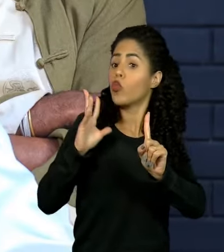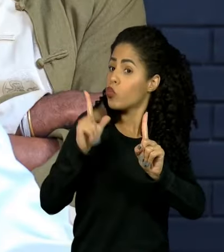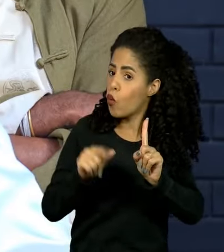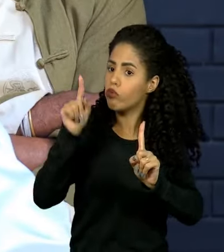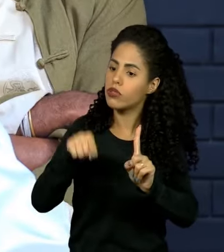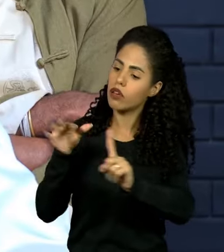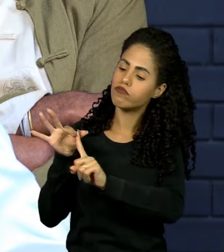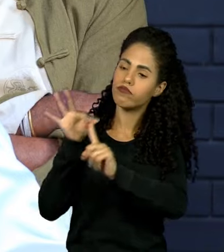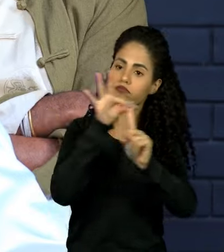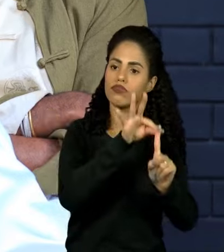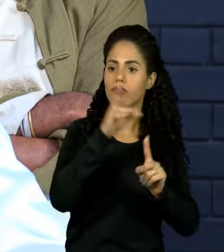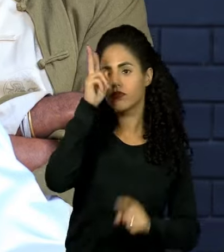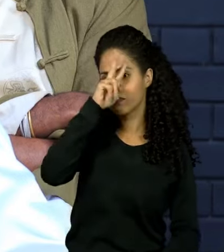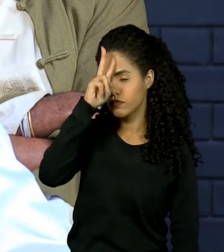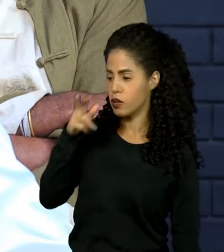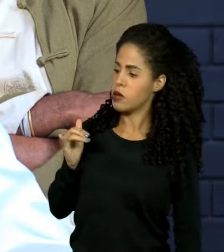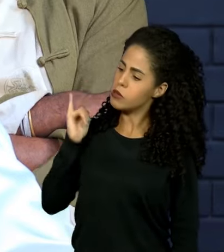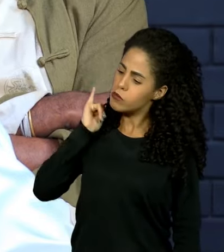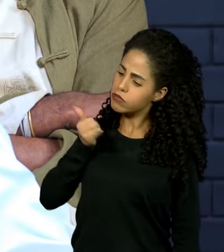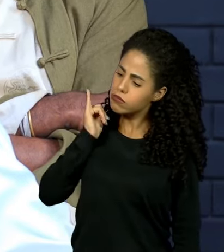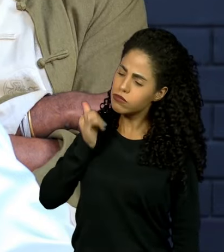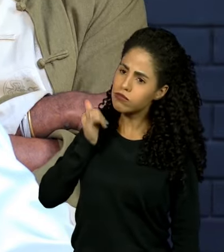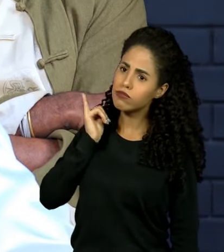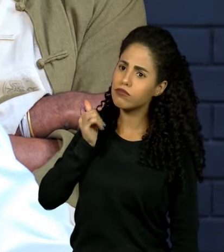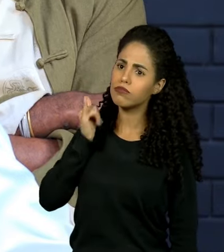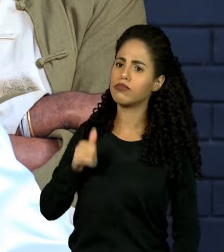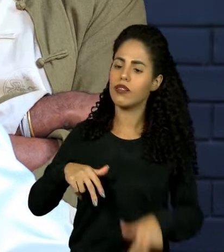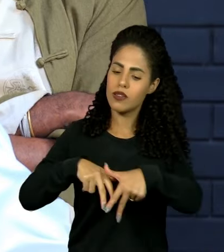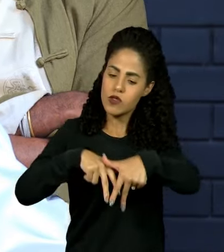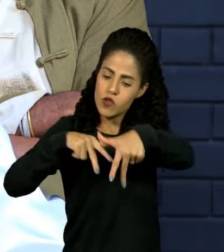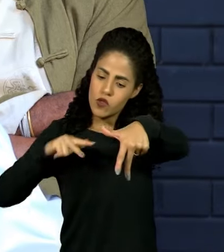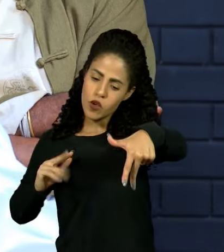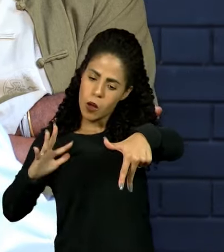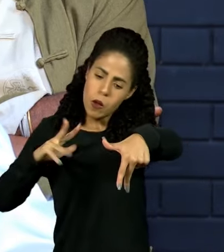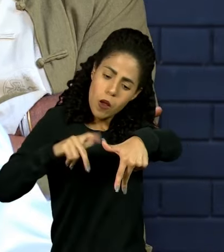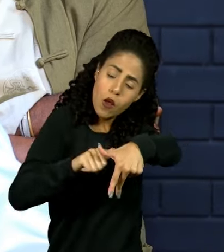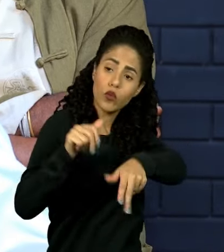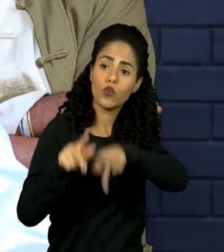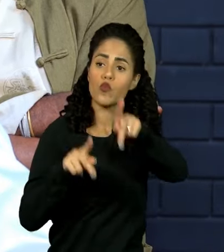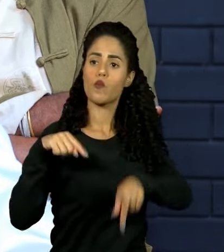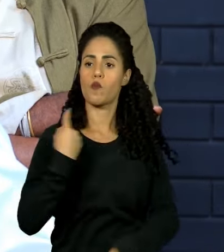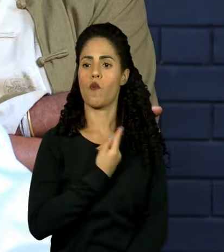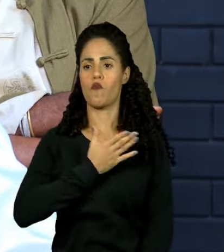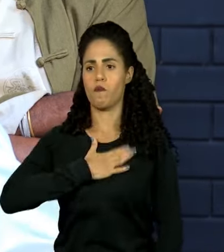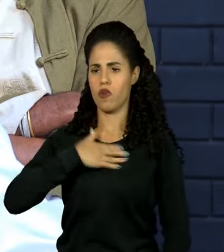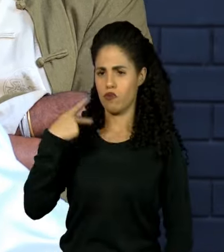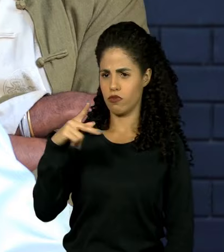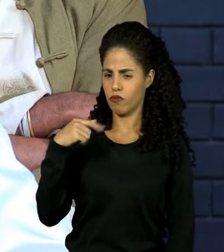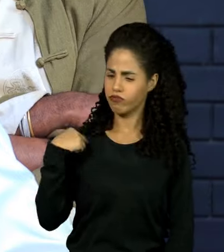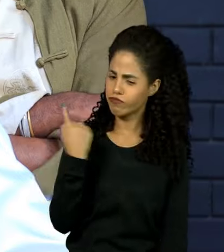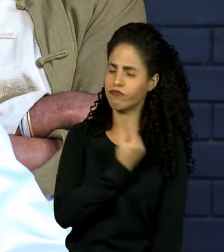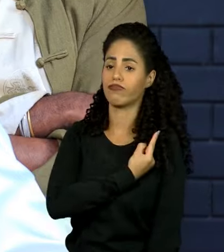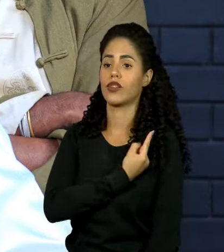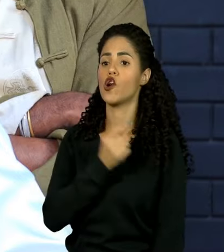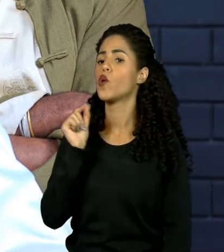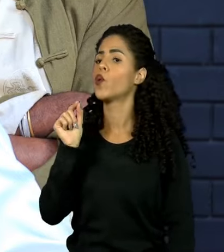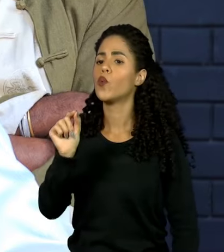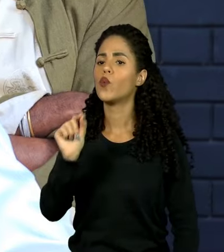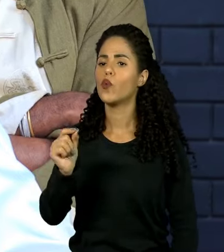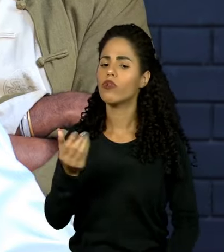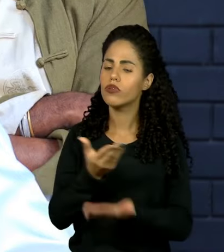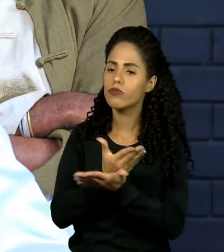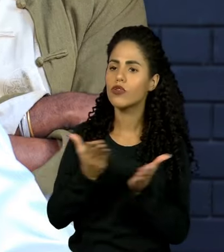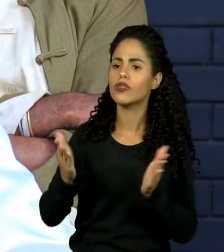contando a história dos nossos né com nossos ancestrais nossos antepassados e trazer essa